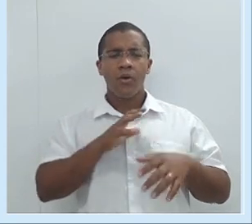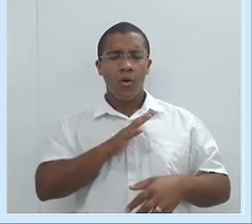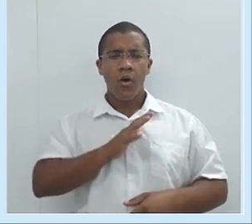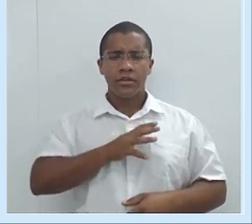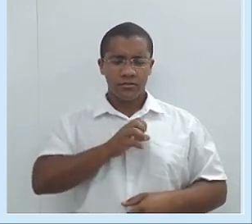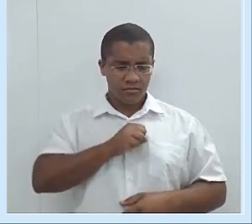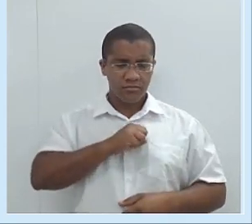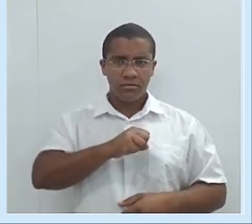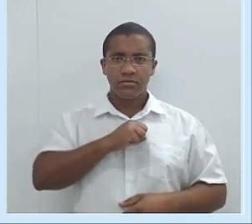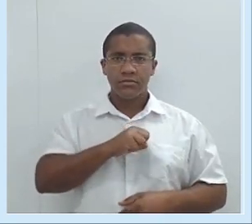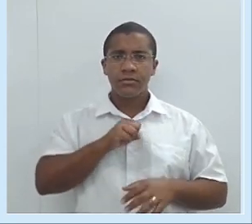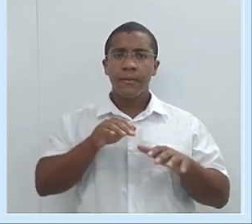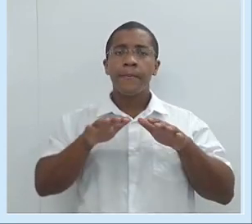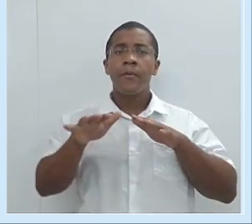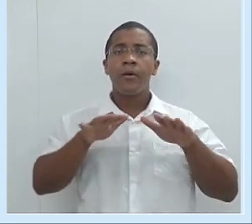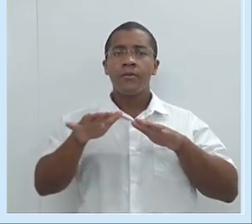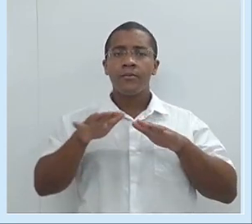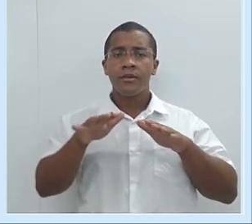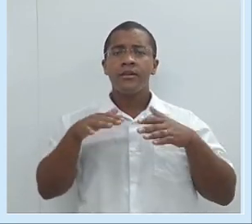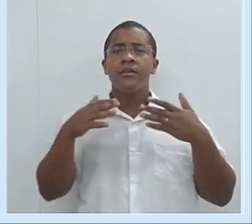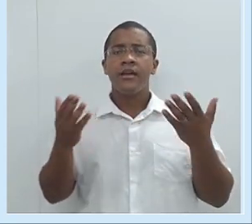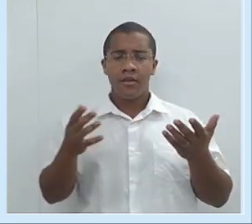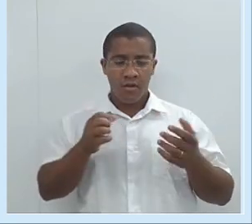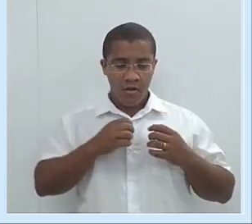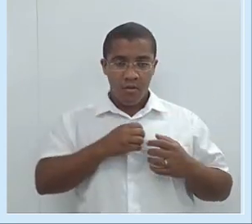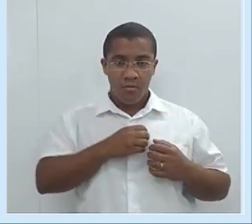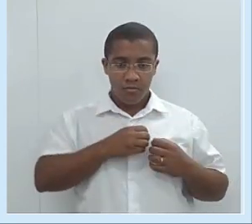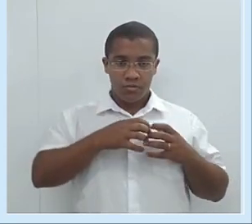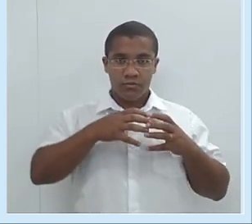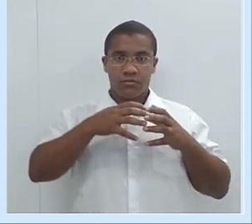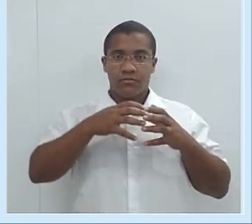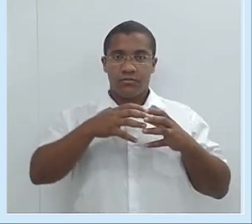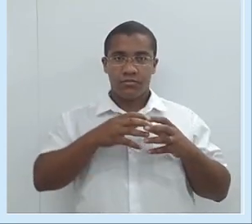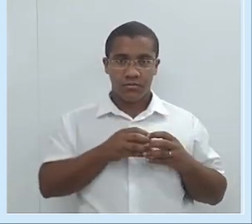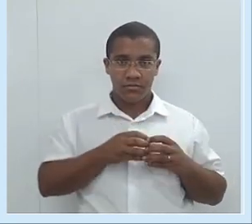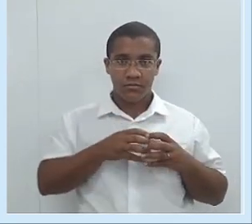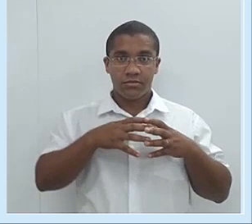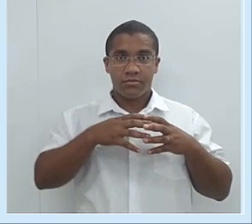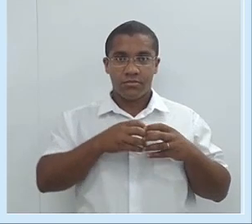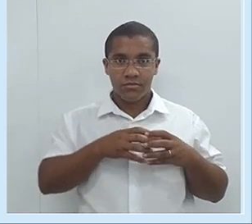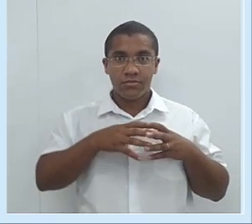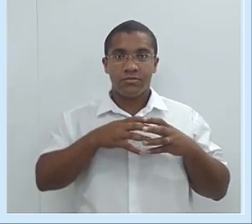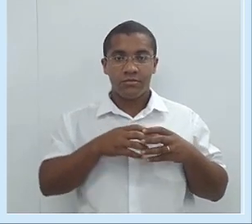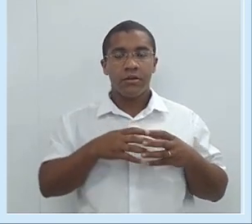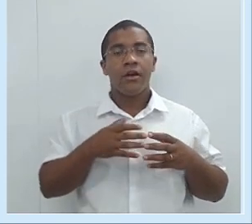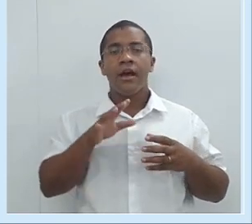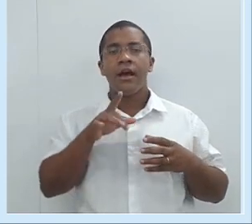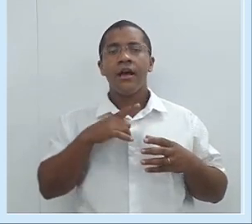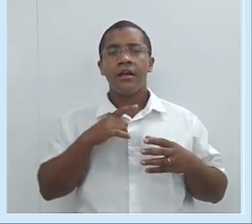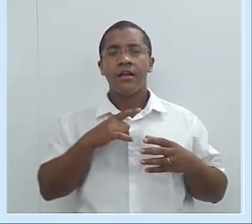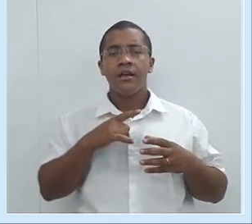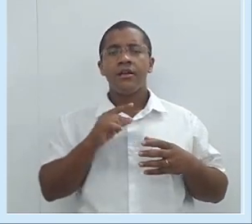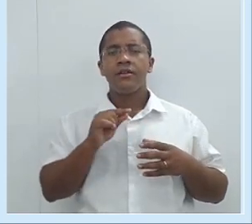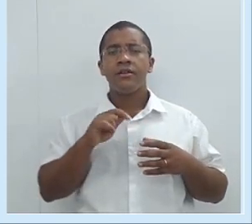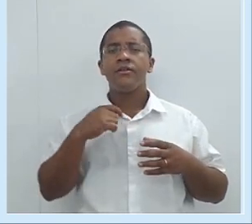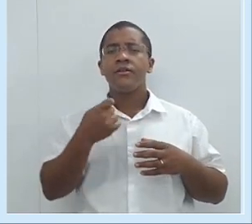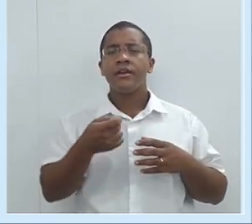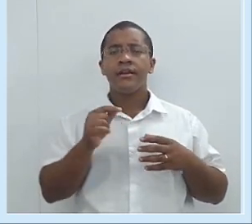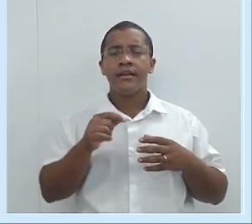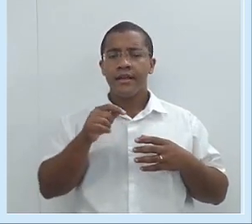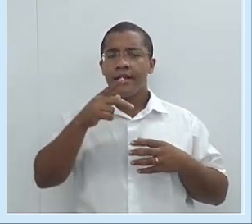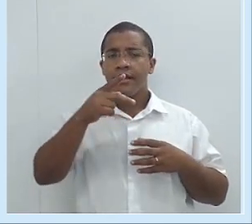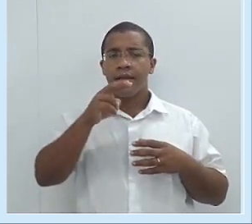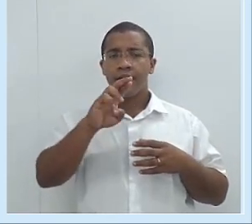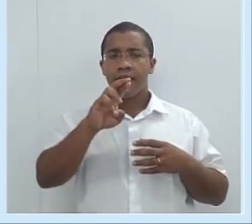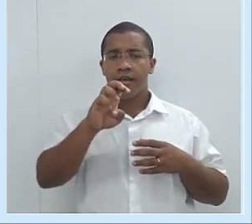movimento do coração, e aí o coração ele vai se contrair, ele vai relaxar, a gente fala também da questão da pressão,